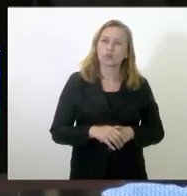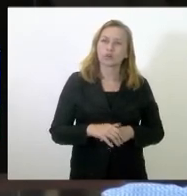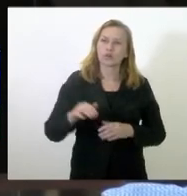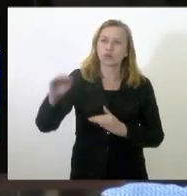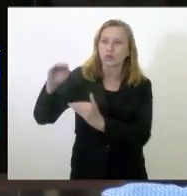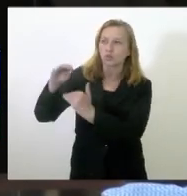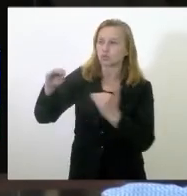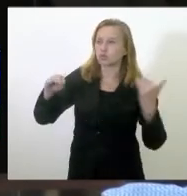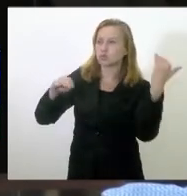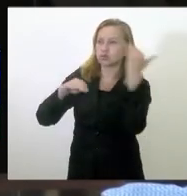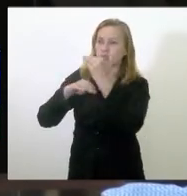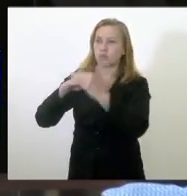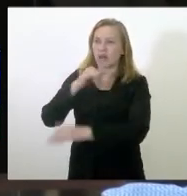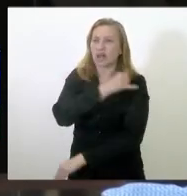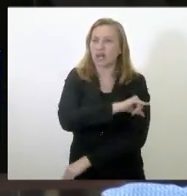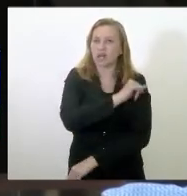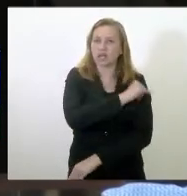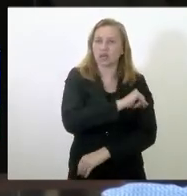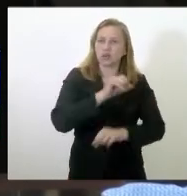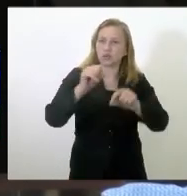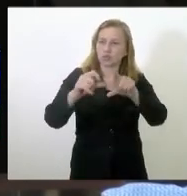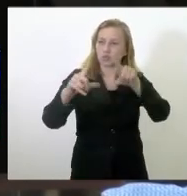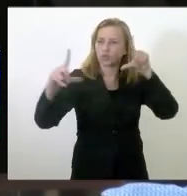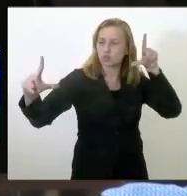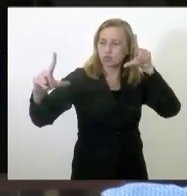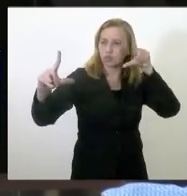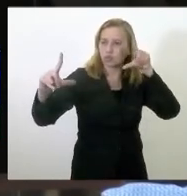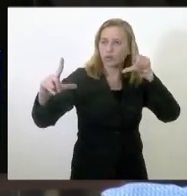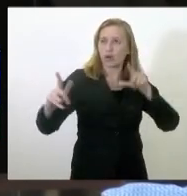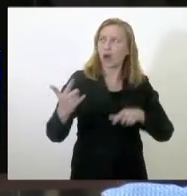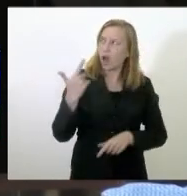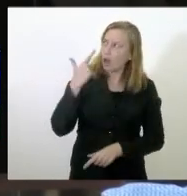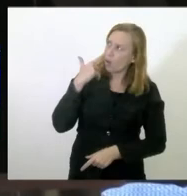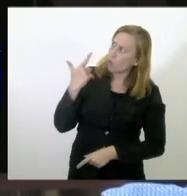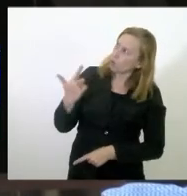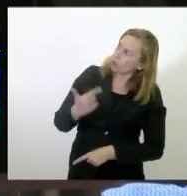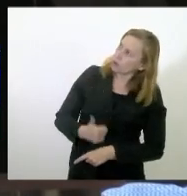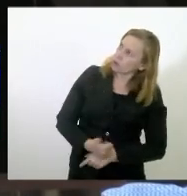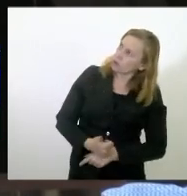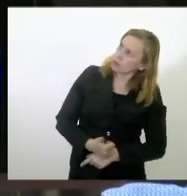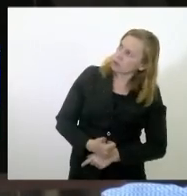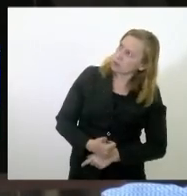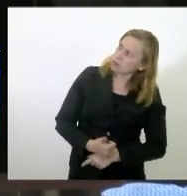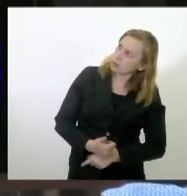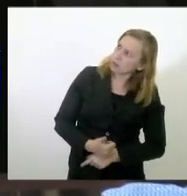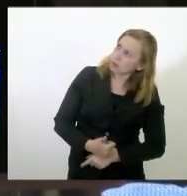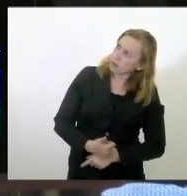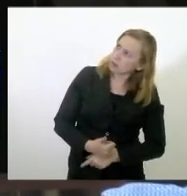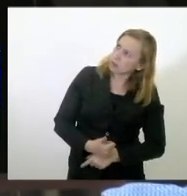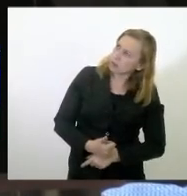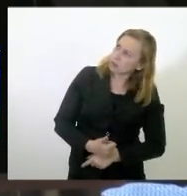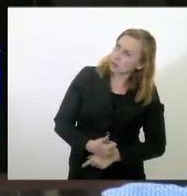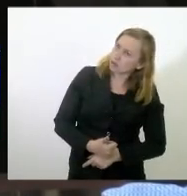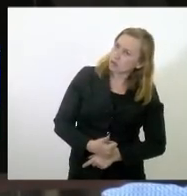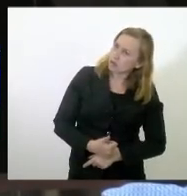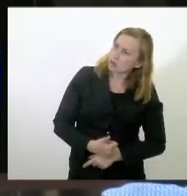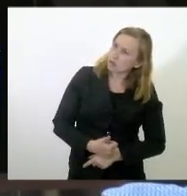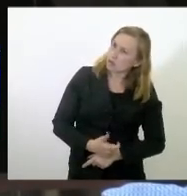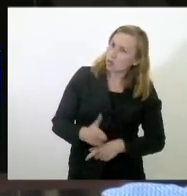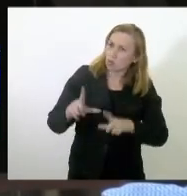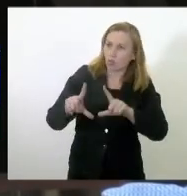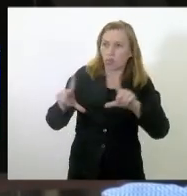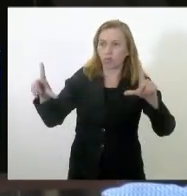Rio. E eu fiquei, como fico na televisão quando via, porque parece que sumiu, muito triste.